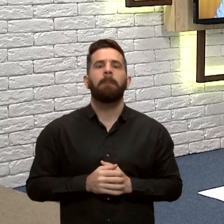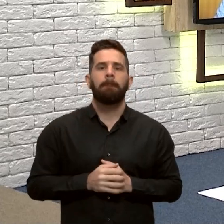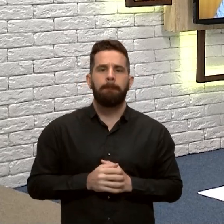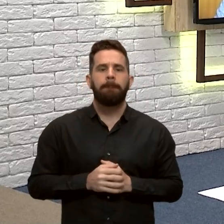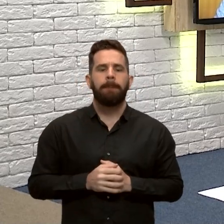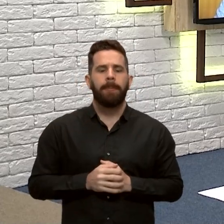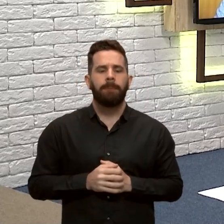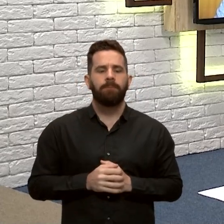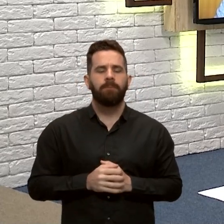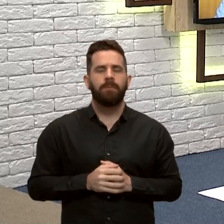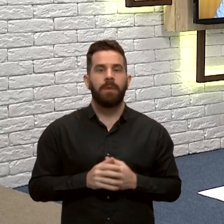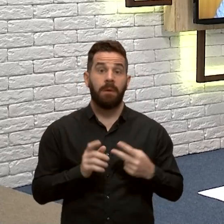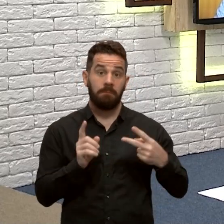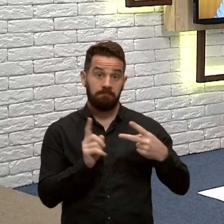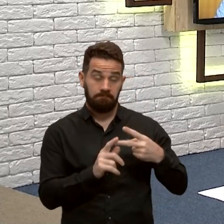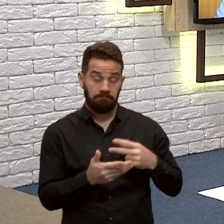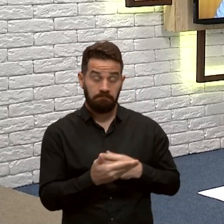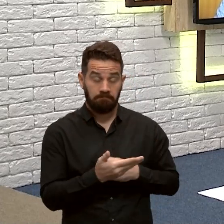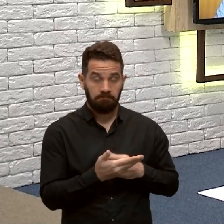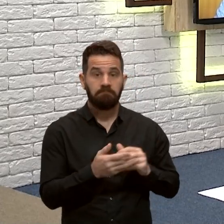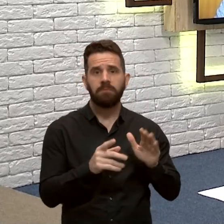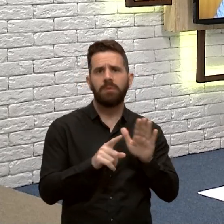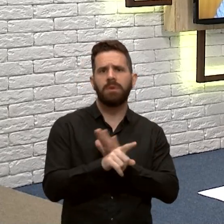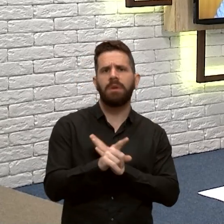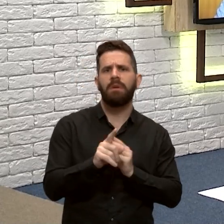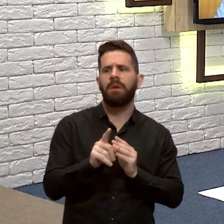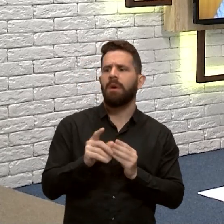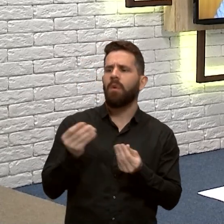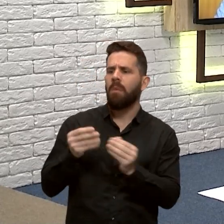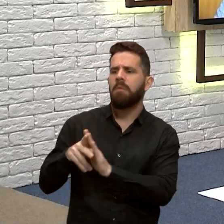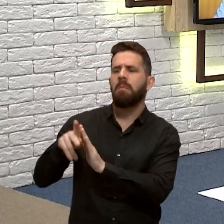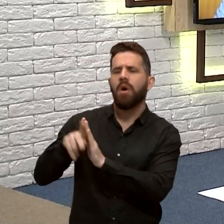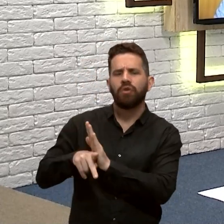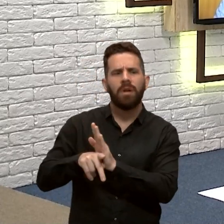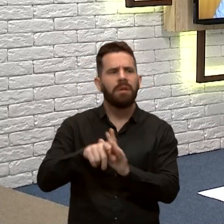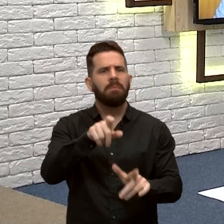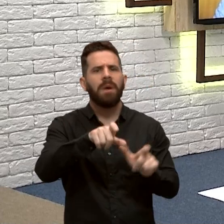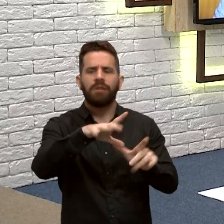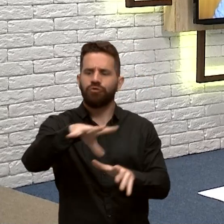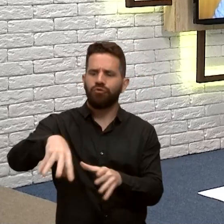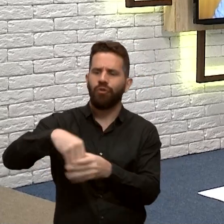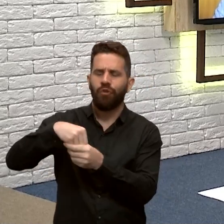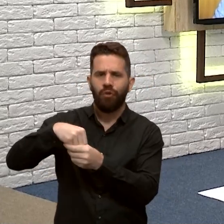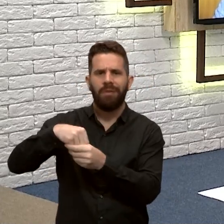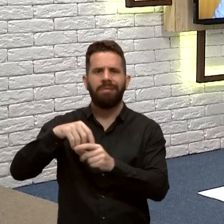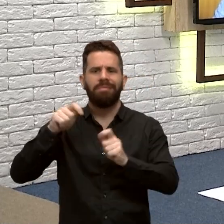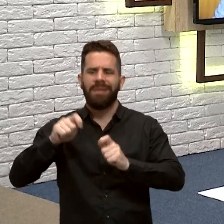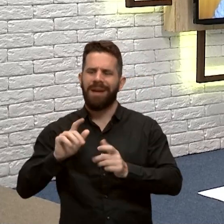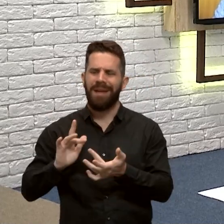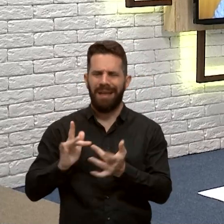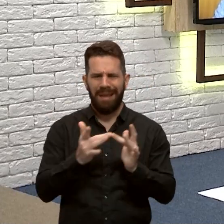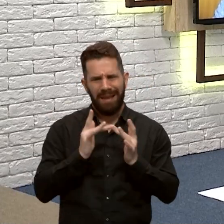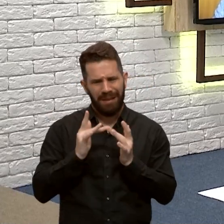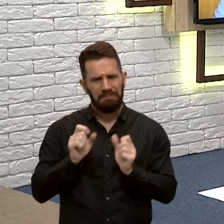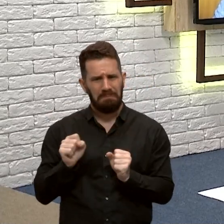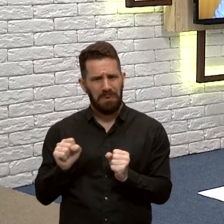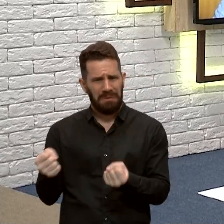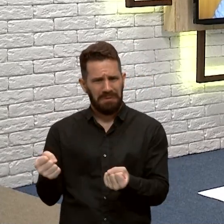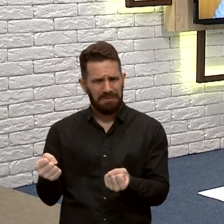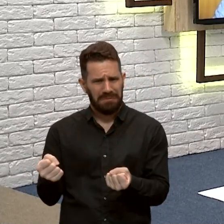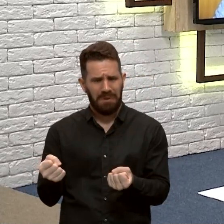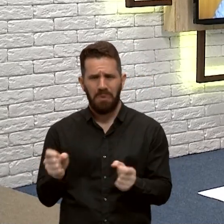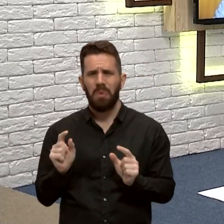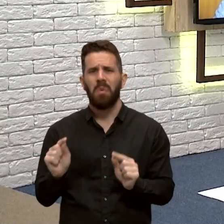esse projeto, né, como que quem faz parte desse projeto tenta fazer essa rede de proteção, como salientou a Vilma,